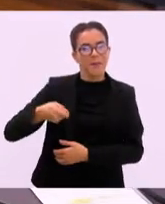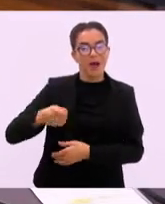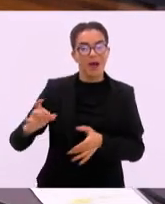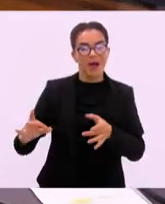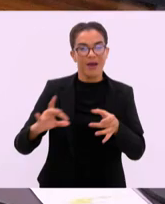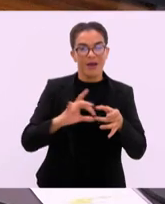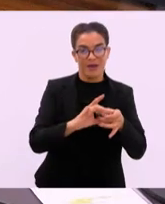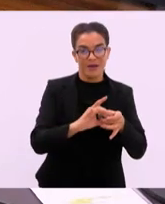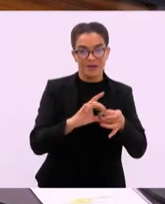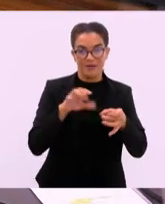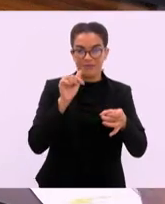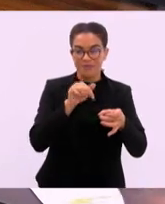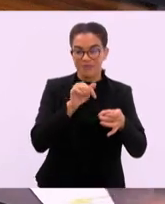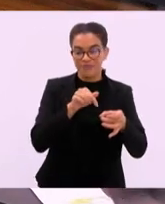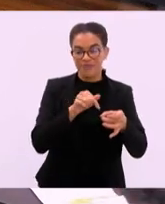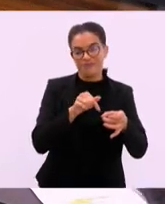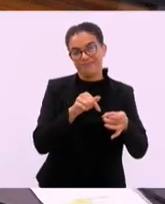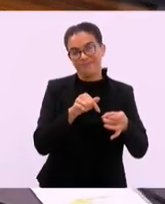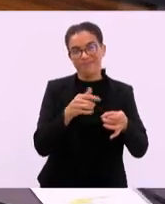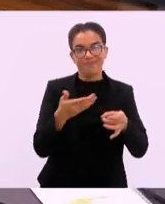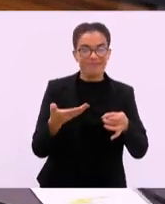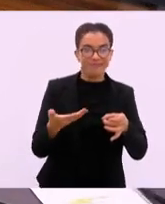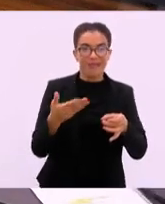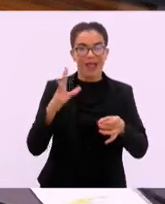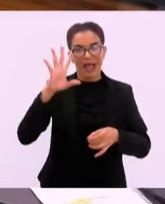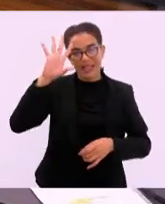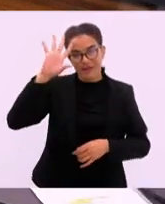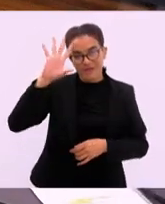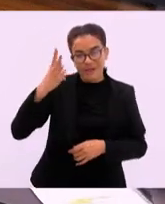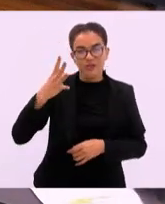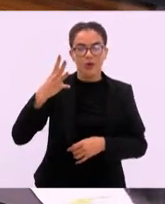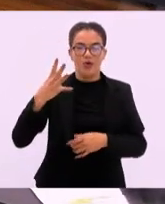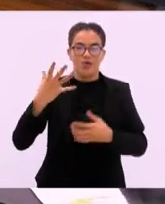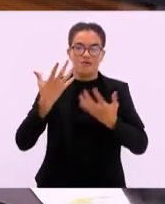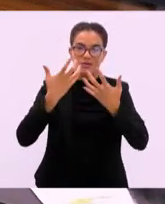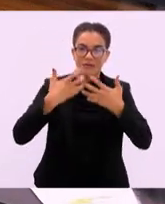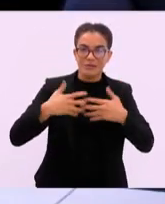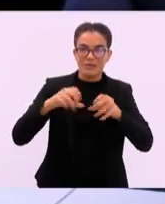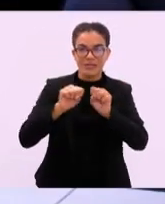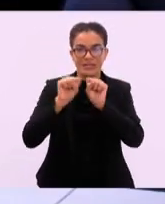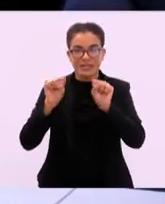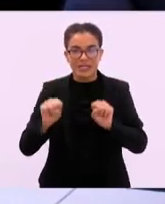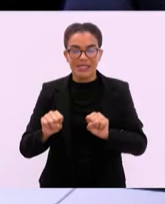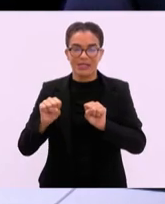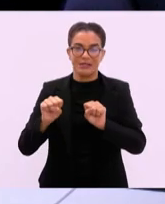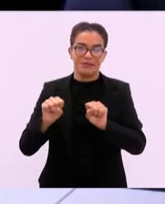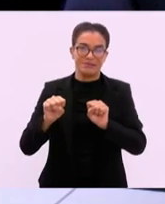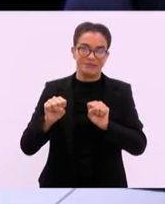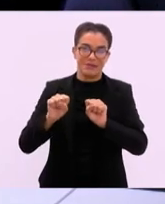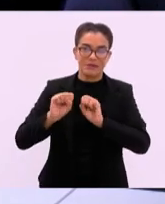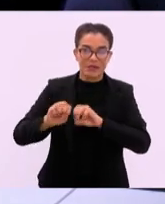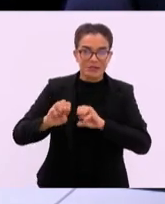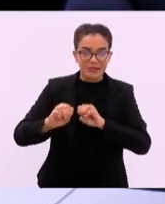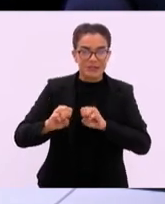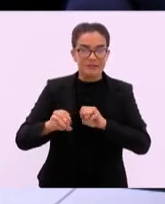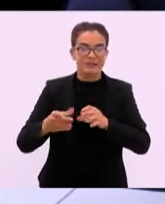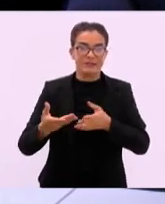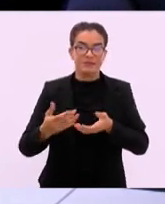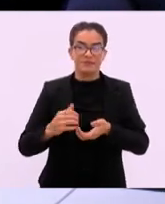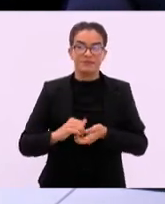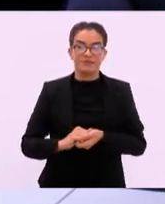vinculado, inclusive, a definições de funcionamento do sistema, estadual de ensino, etc. E a minha dúvida é